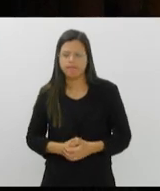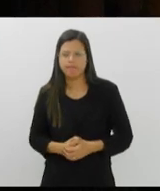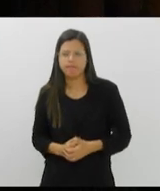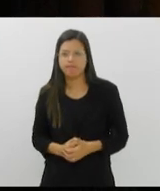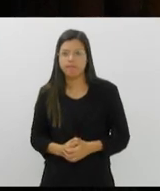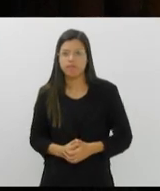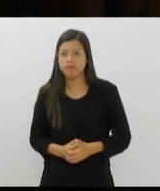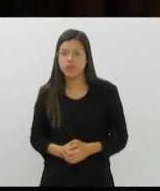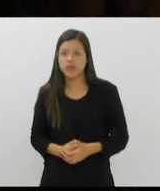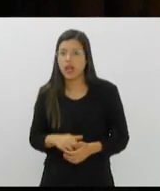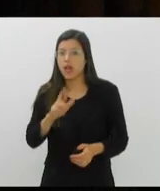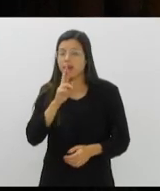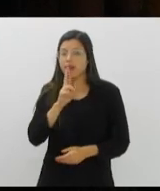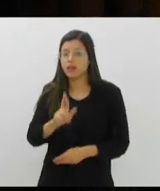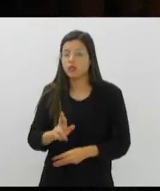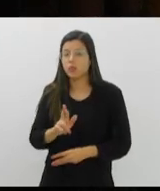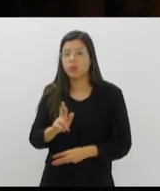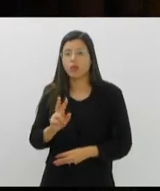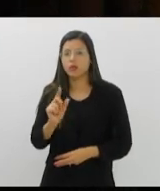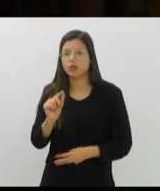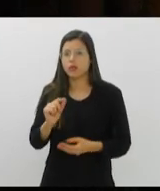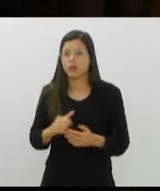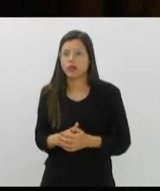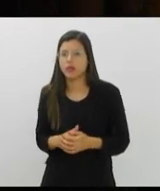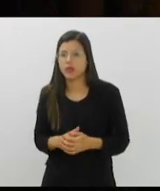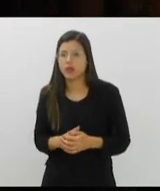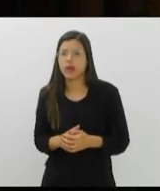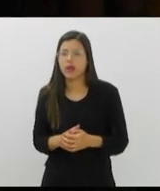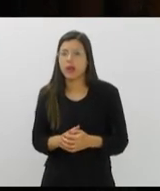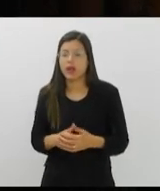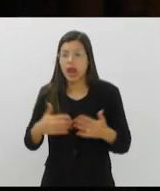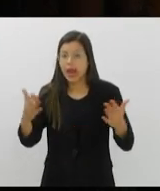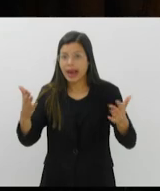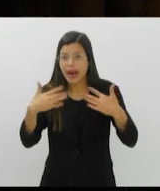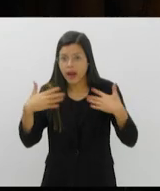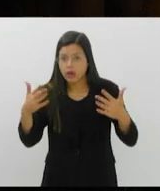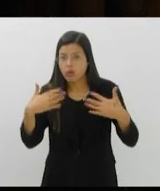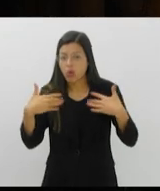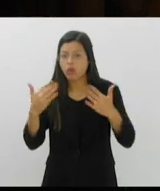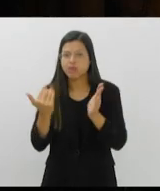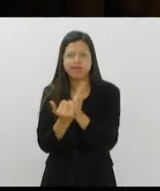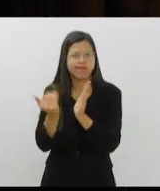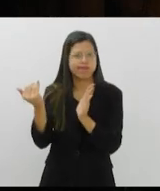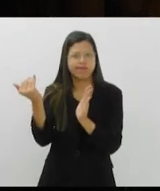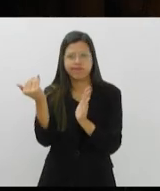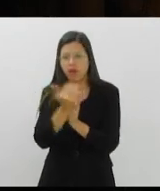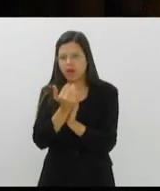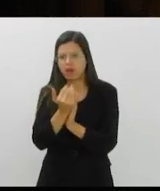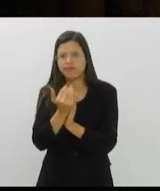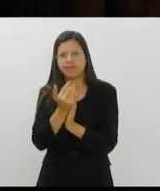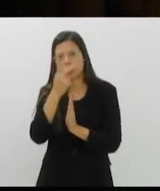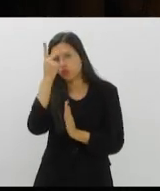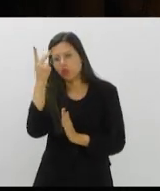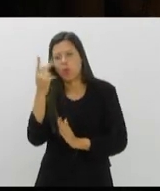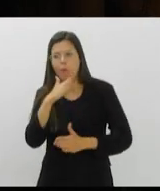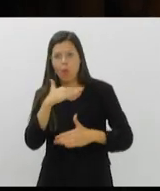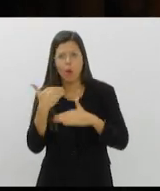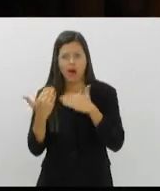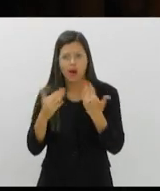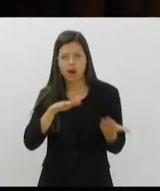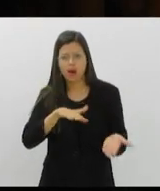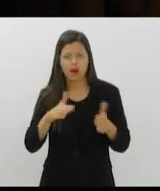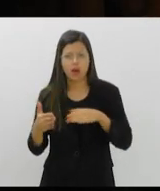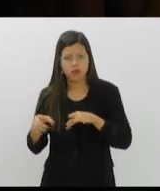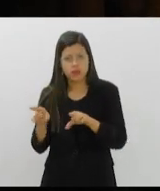O resultado disso são os extremos de calor, por um lado, matando gente, os extremos de frio,